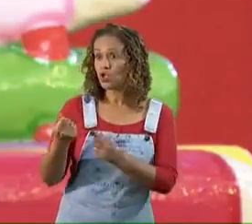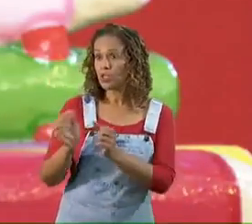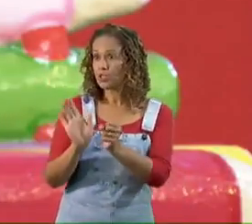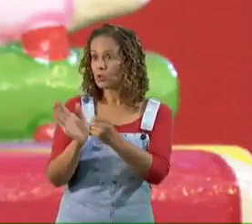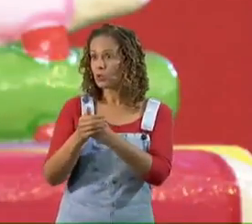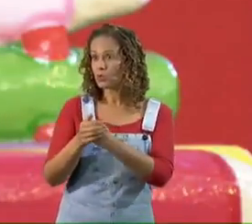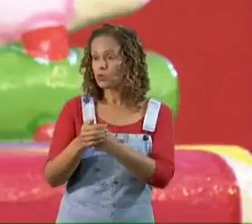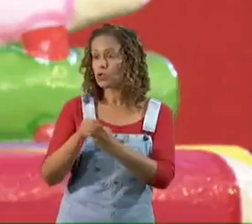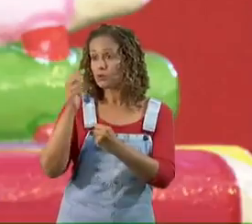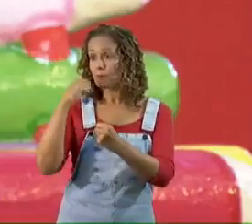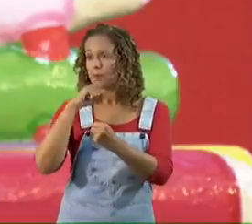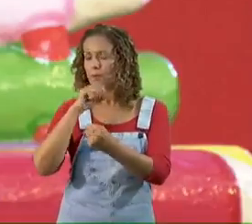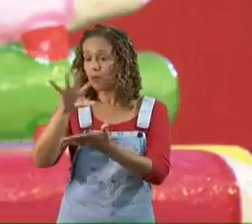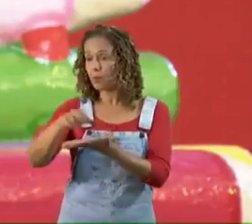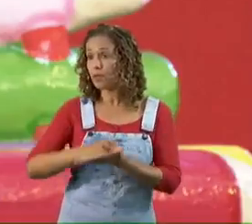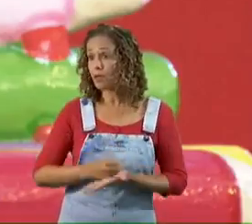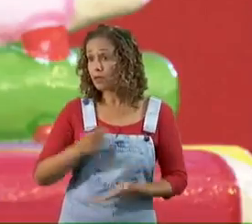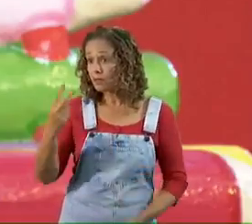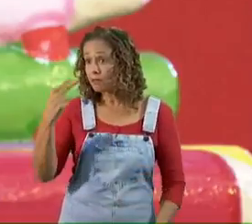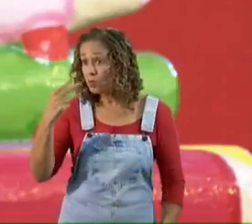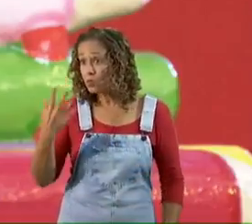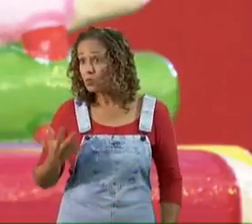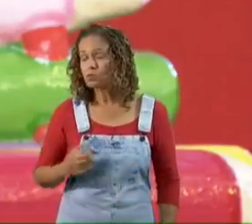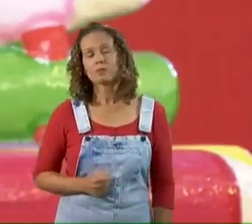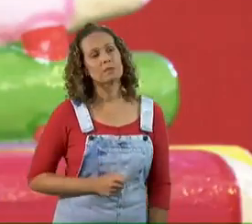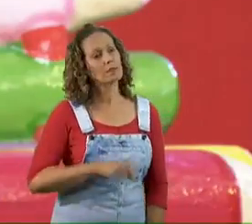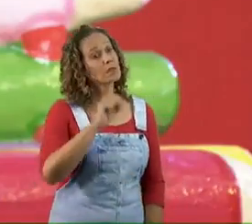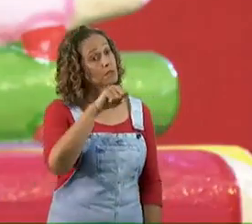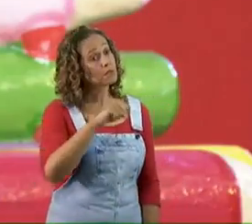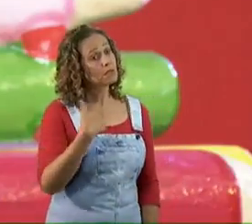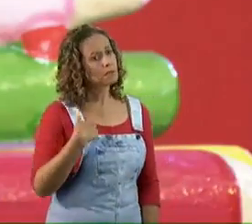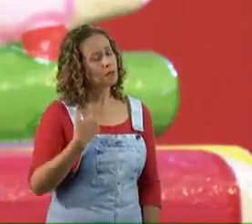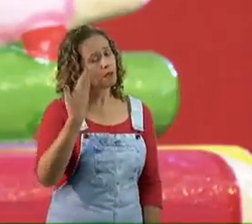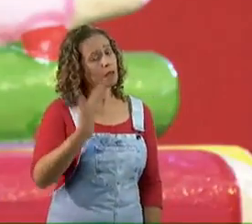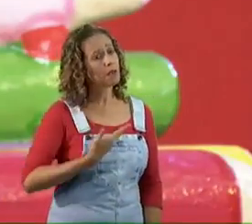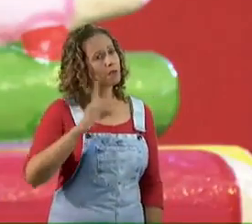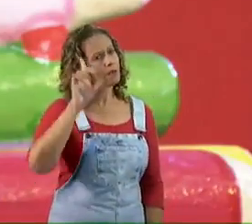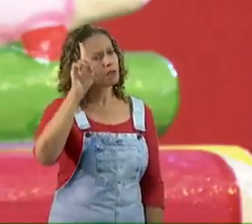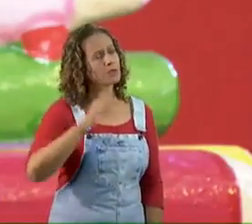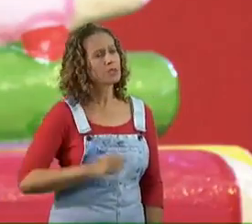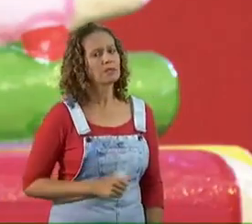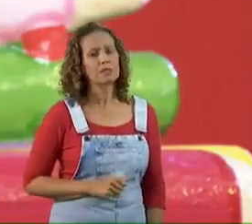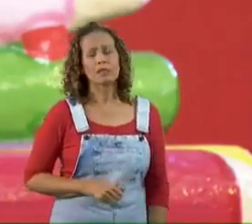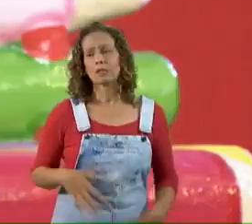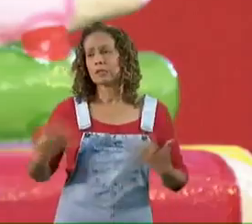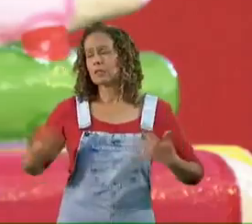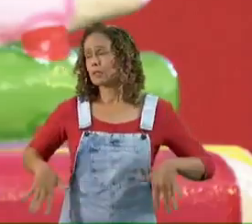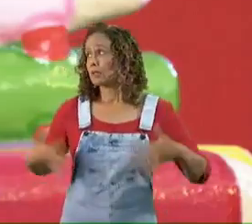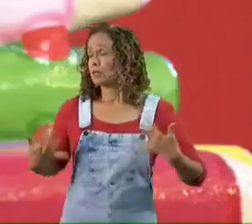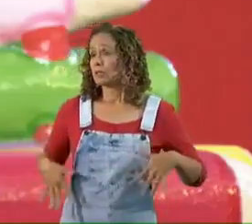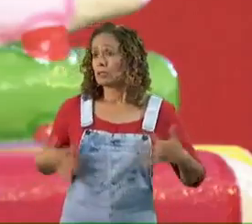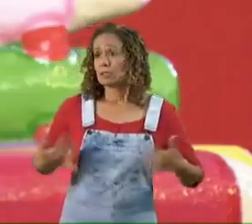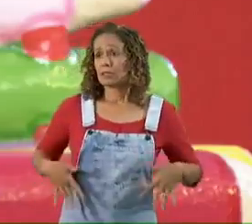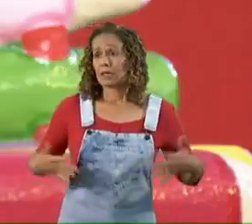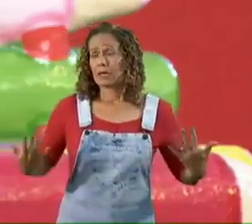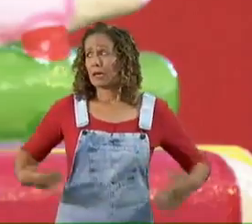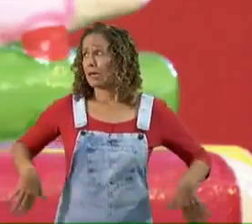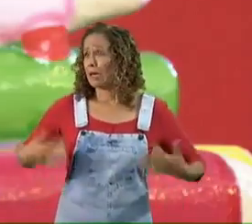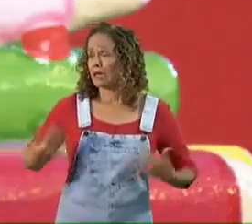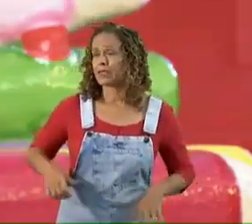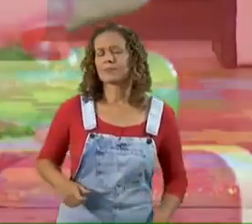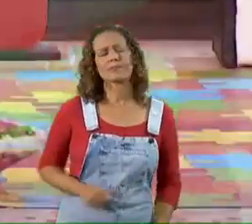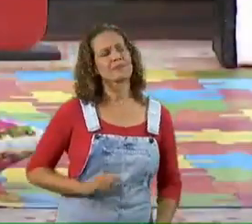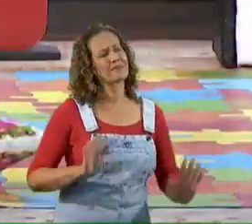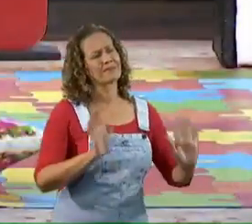escondido da bolsa da minha mãe? É claro, eu sou Deus. Ai, agora eu tô lascada. Nada disso,